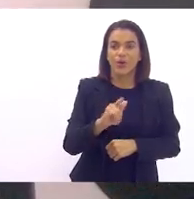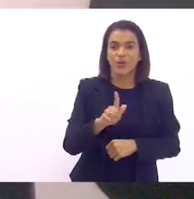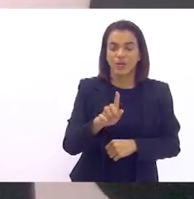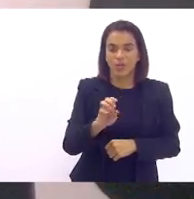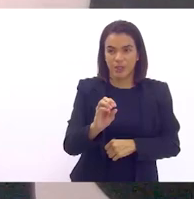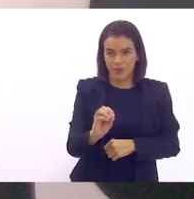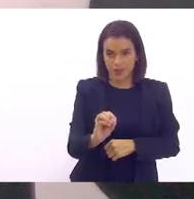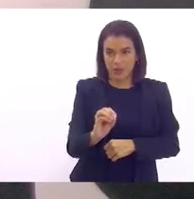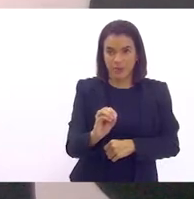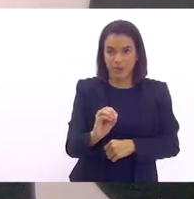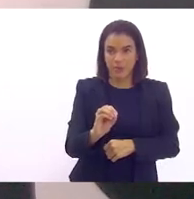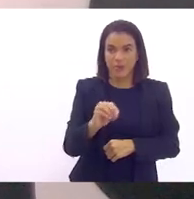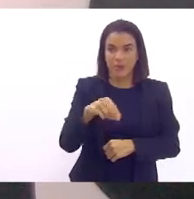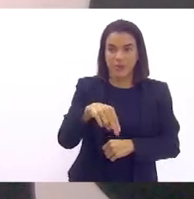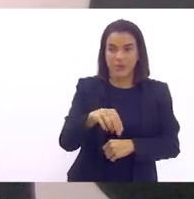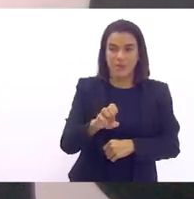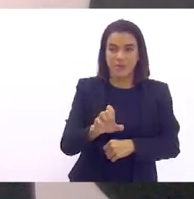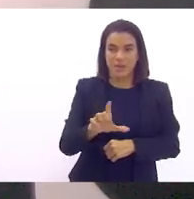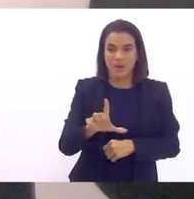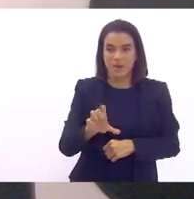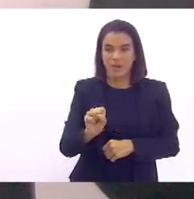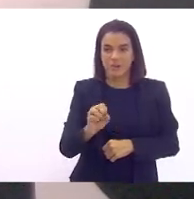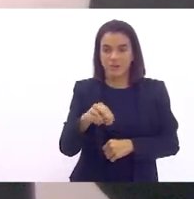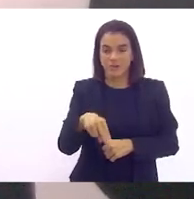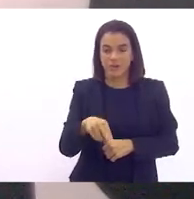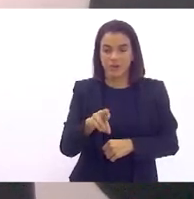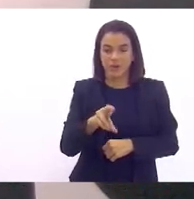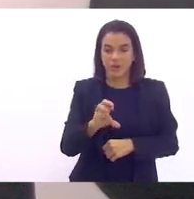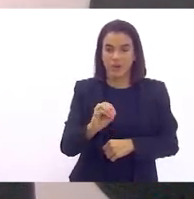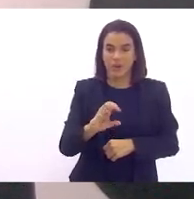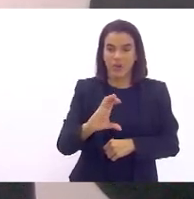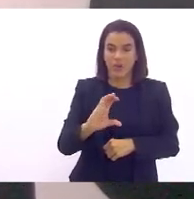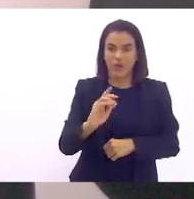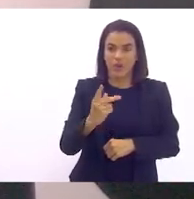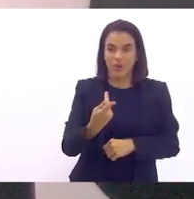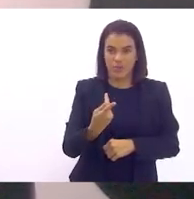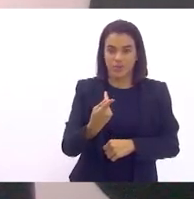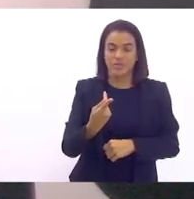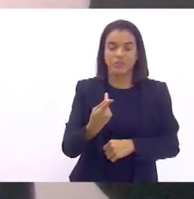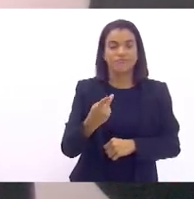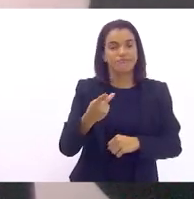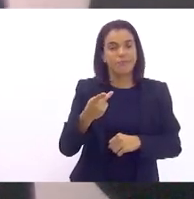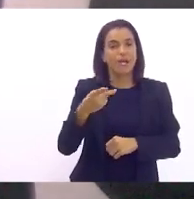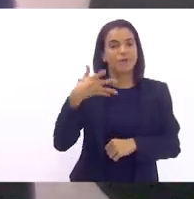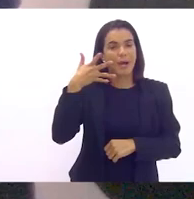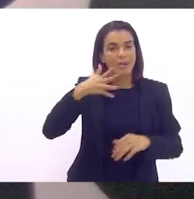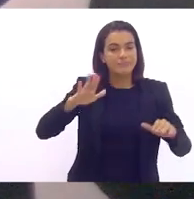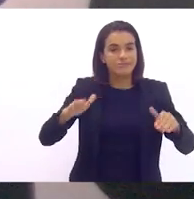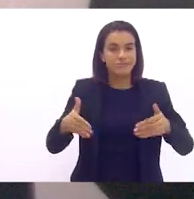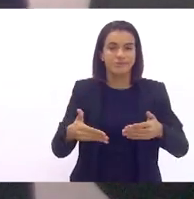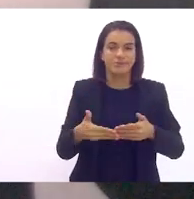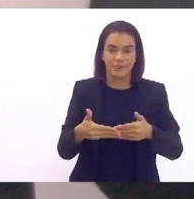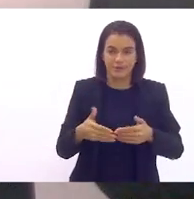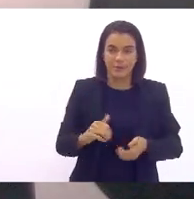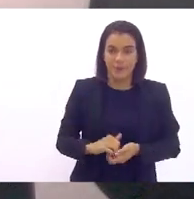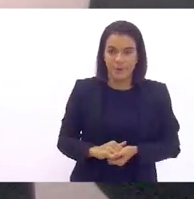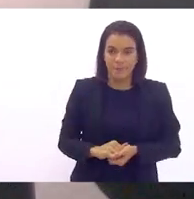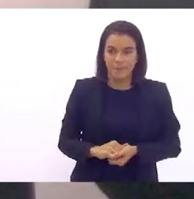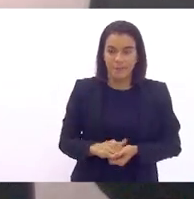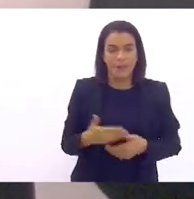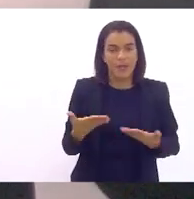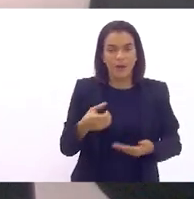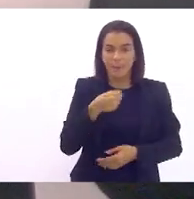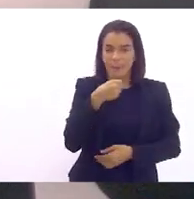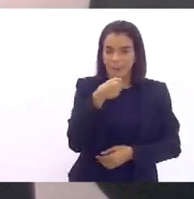Nelson Rocha e aí a gente encerra as inscrições né pras considerações finais aqui então com a